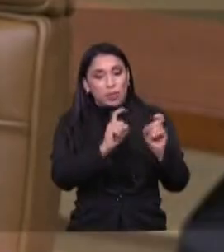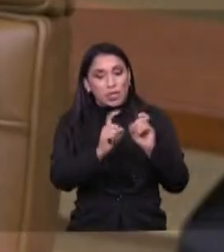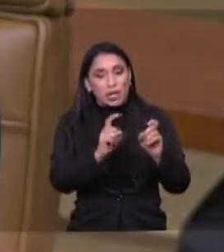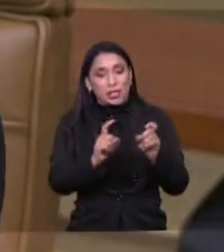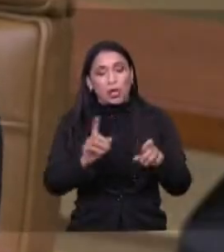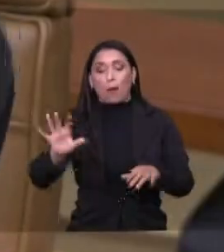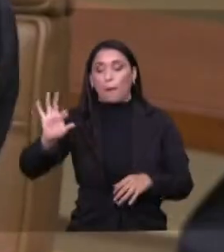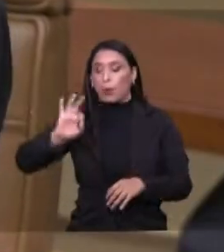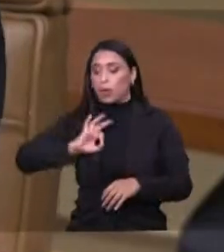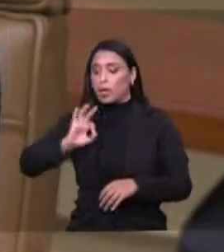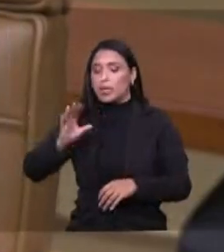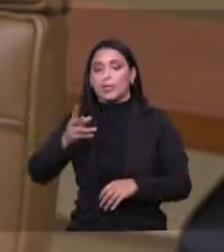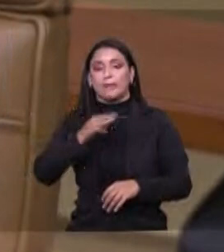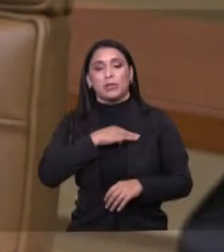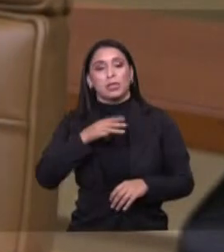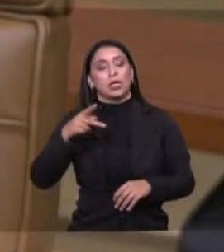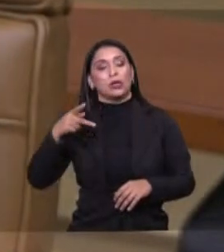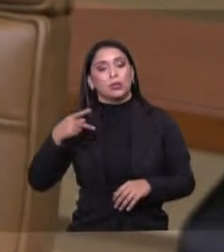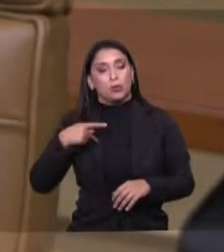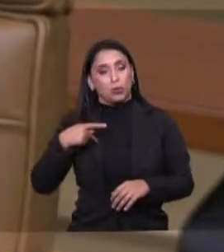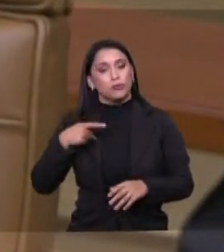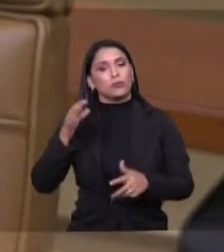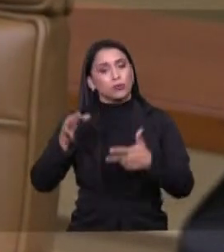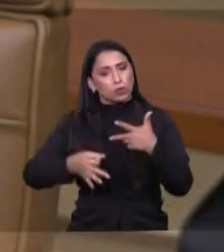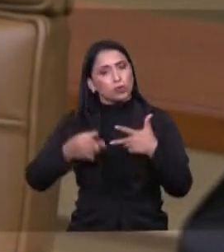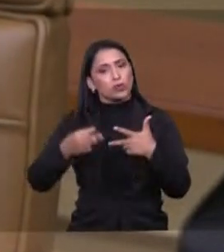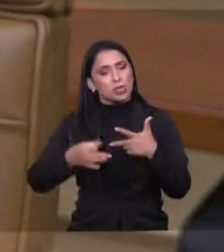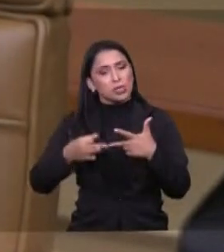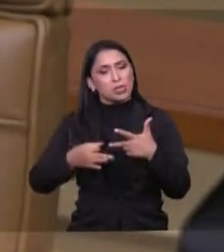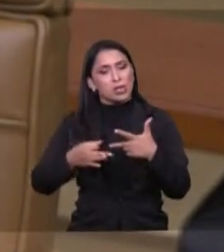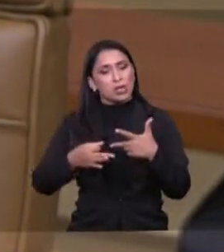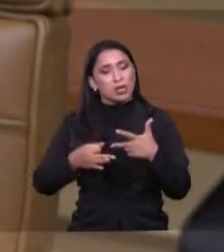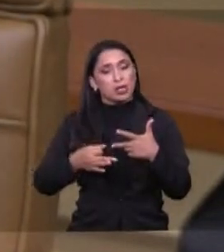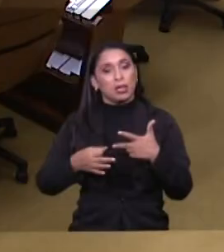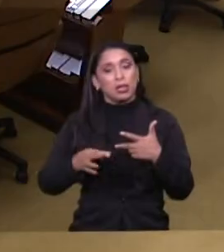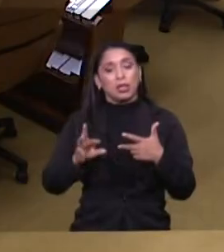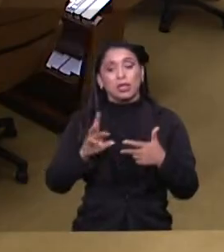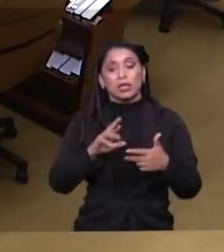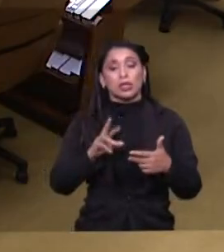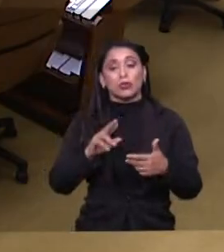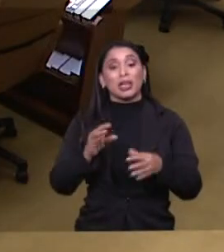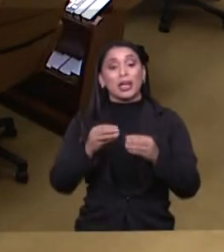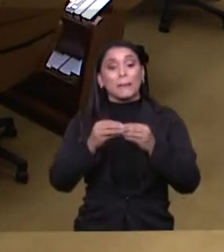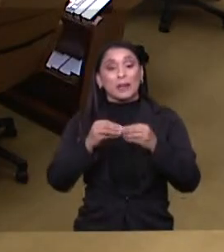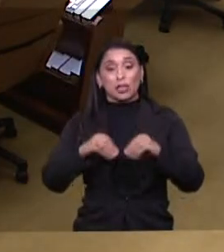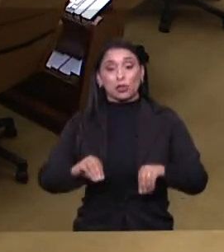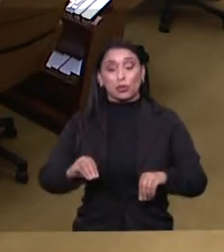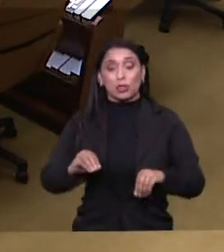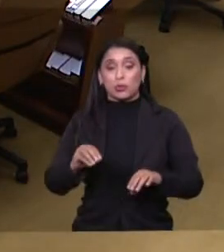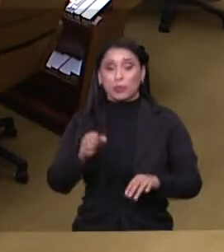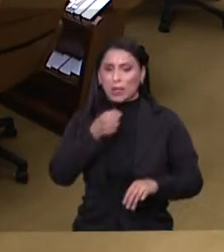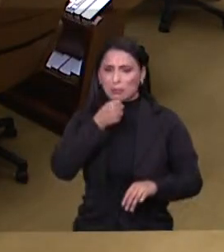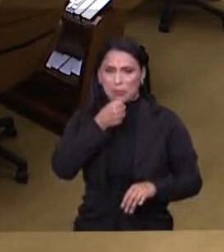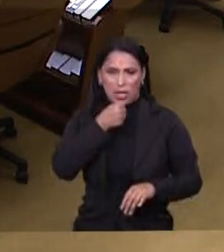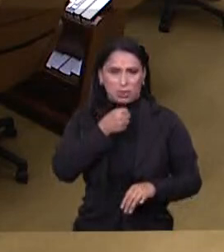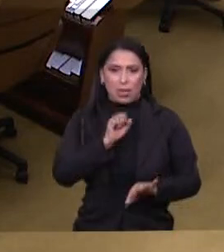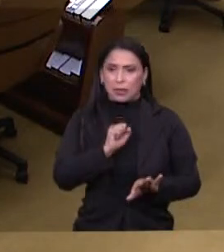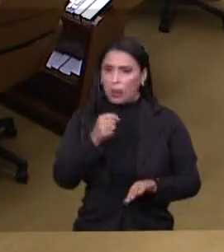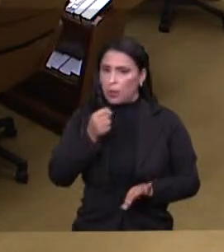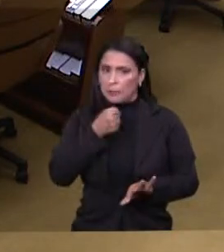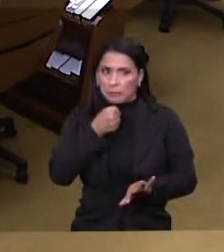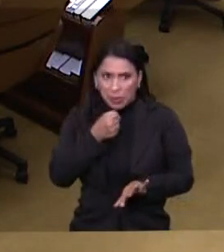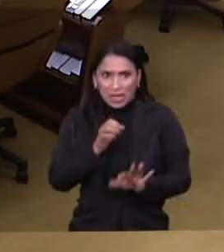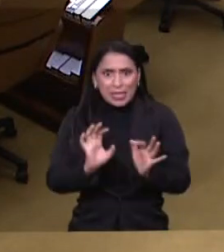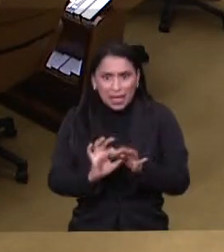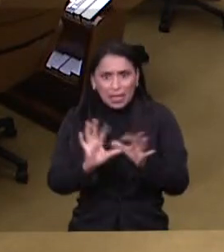polícia, para o Ministério Público e para o próprio Judiciário também. Tem que botar aí um sem prejuízo da informação. Não para a imprensa. A imprensa é livre para divulgar